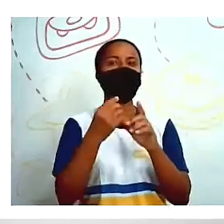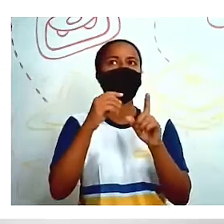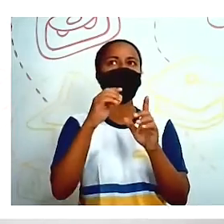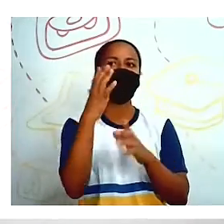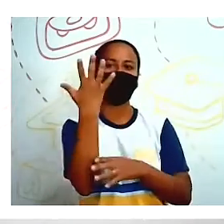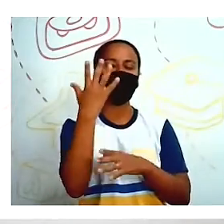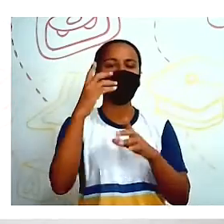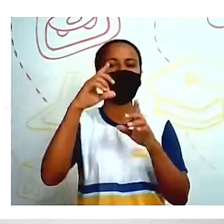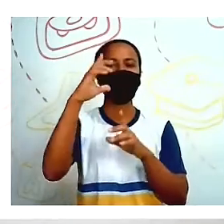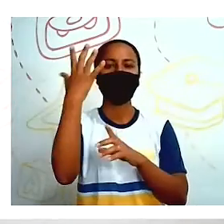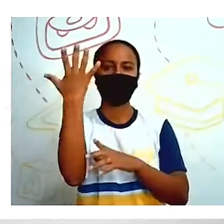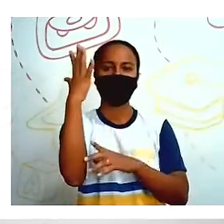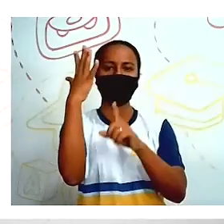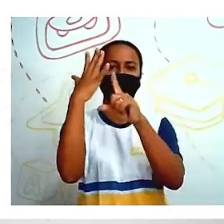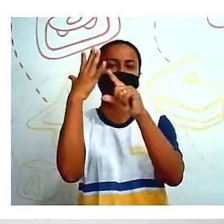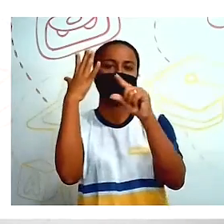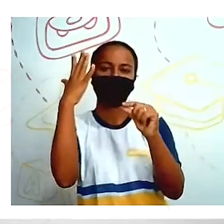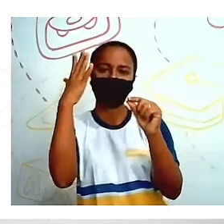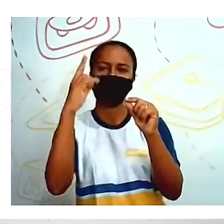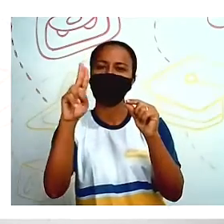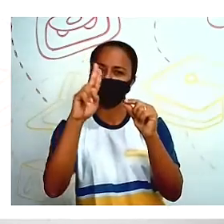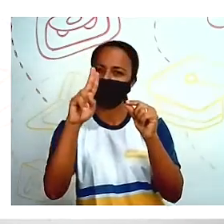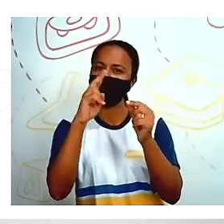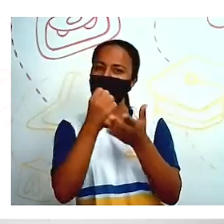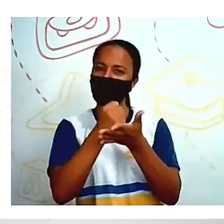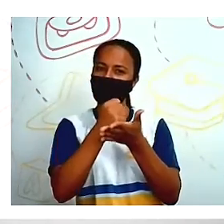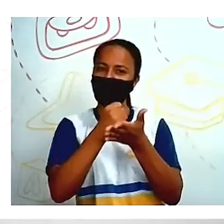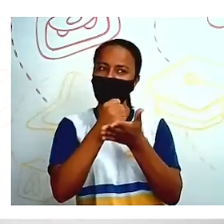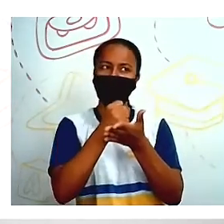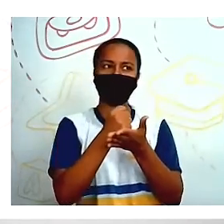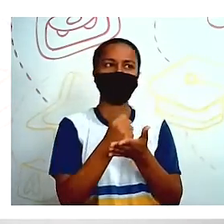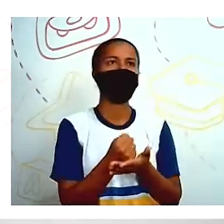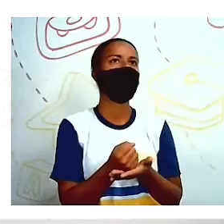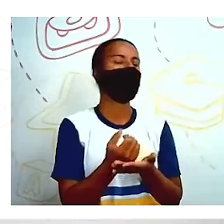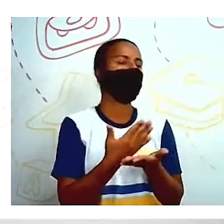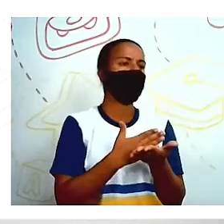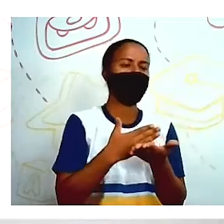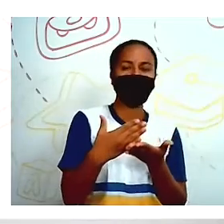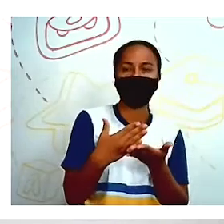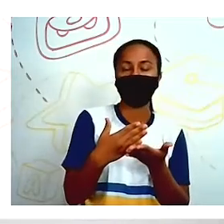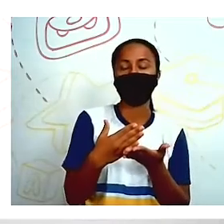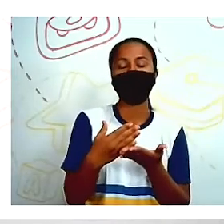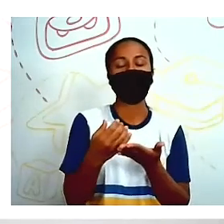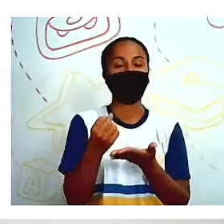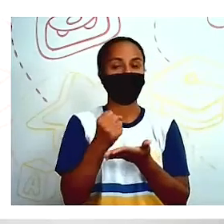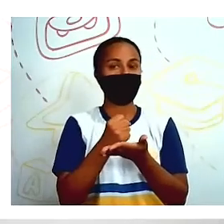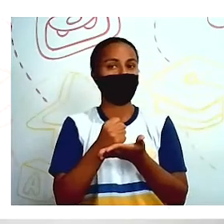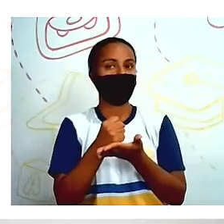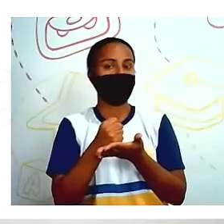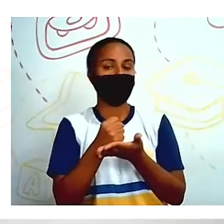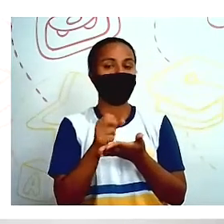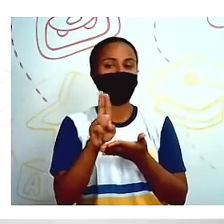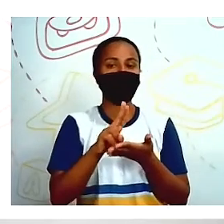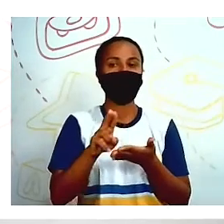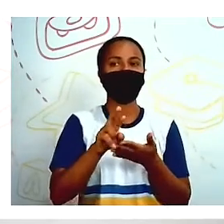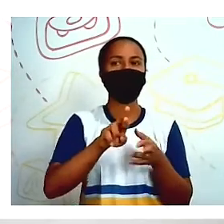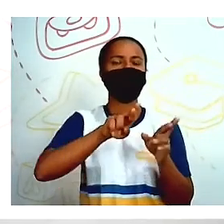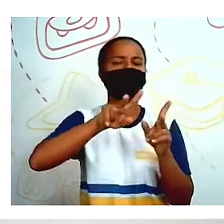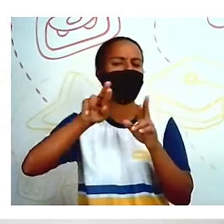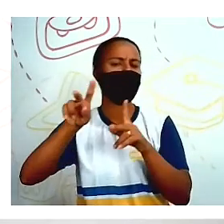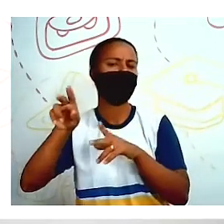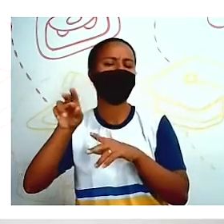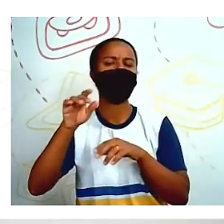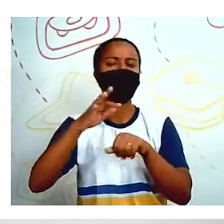ele marcou o início da utilização da quina-quina contra inúmeras doenças lá na Europa, e em um processo de